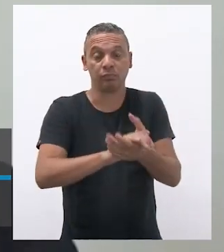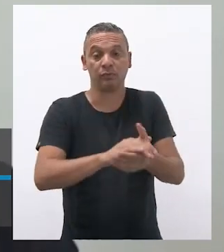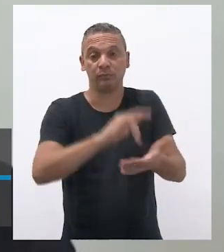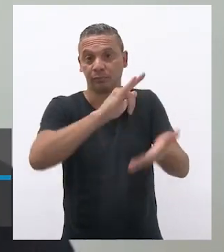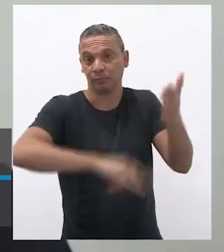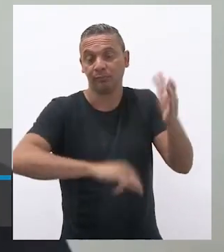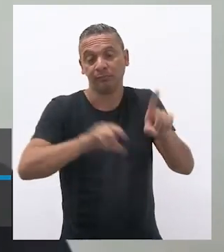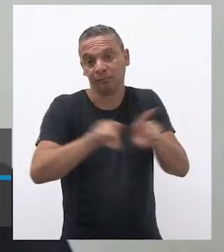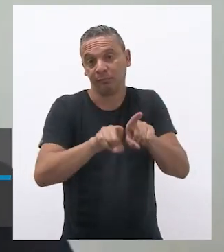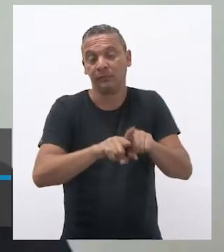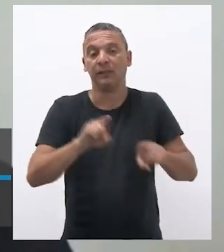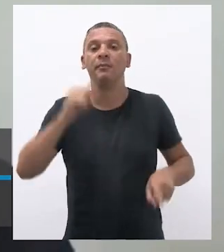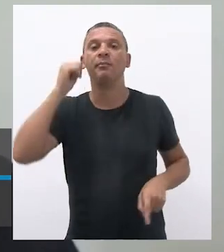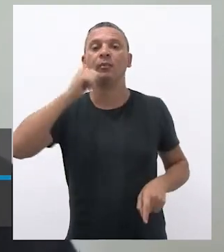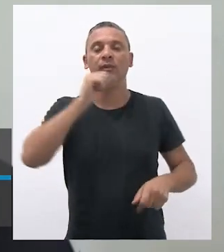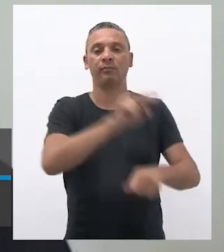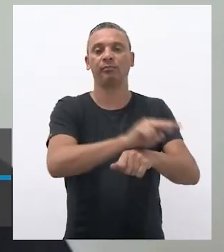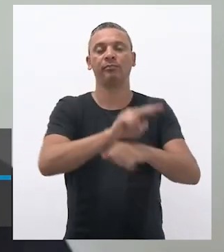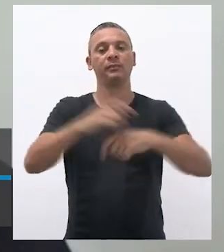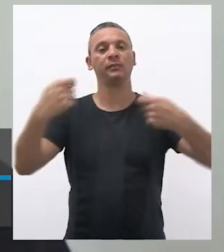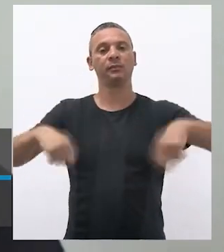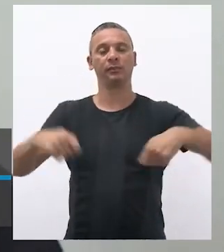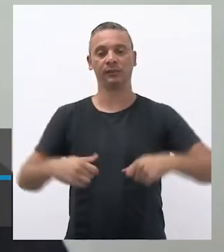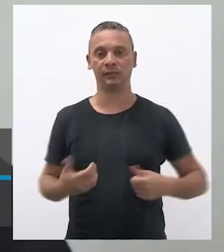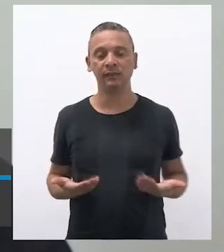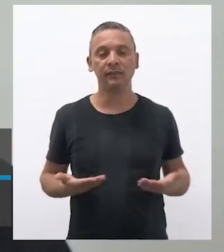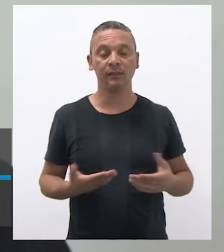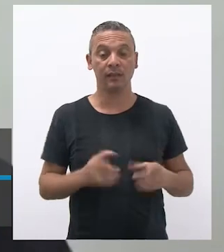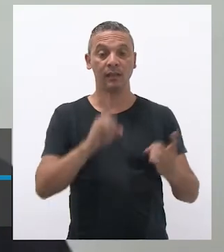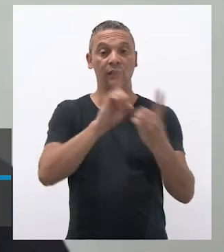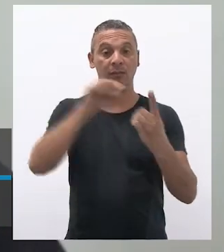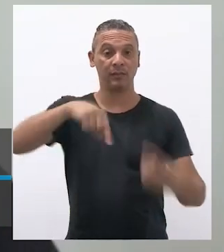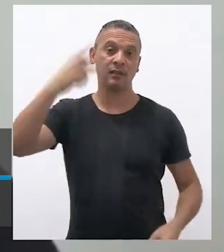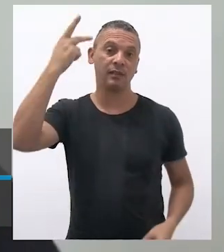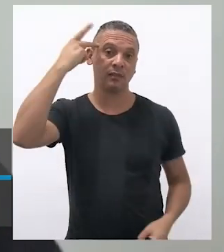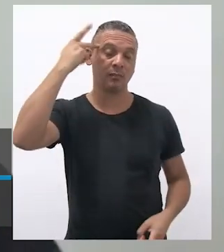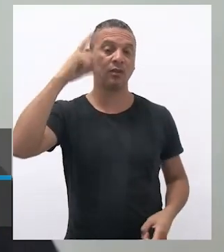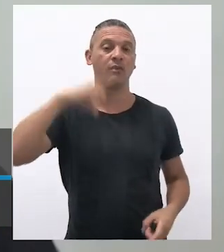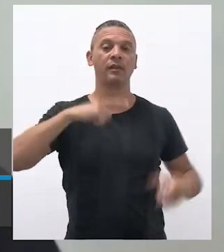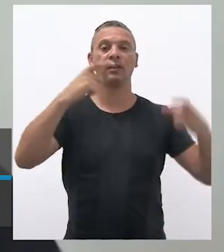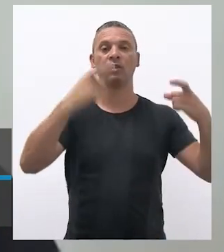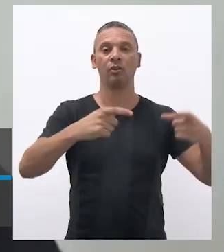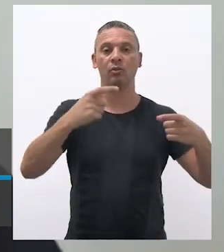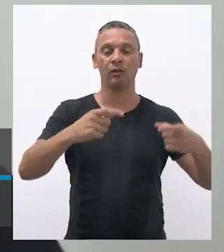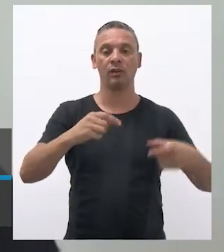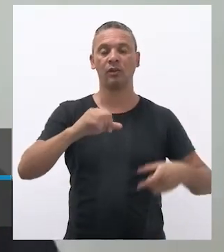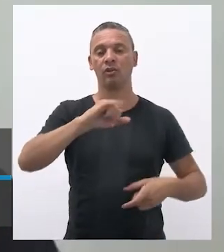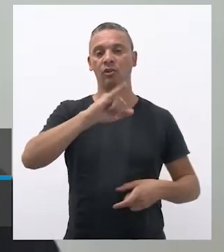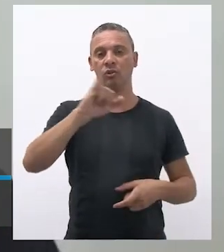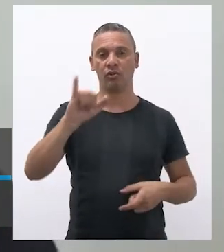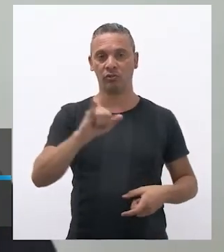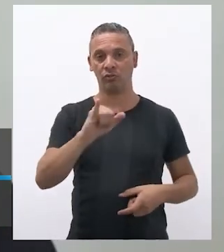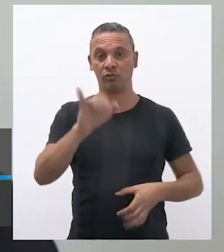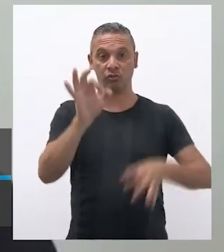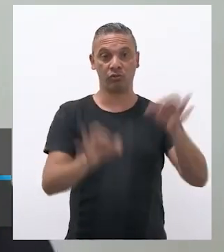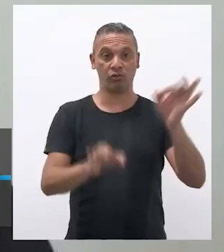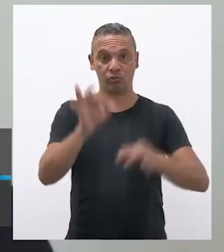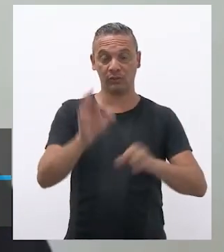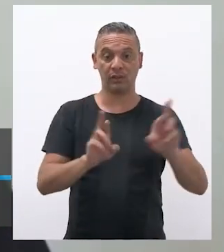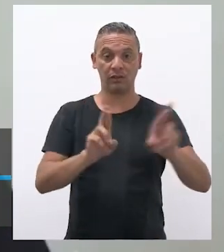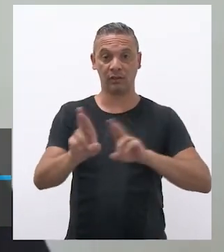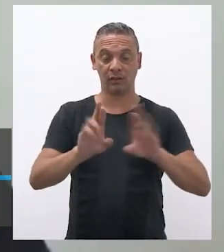que as mulheres necessitem. Esse atendimento aqui em São Paulo, ele existe junto aos JVDs, né, que são os juizados de violência